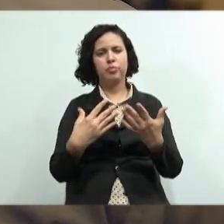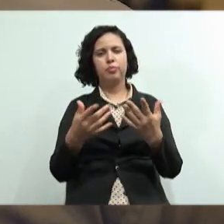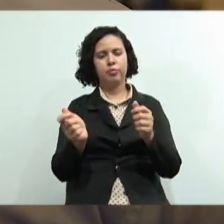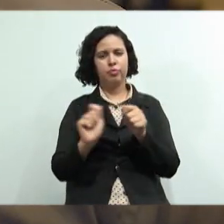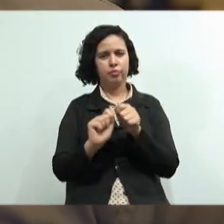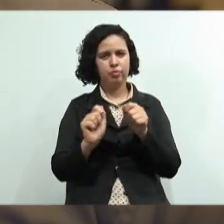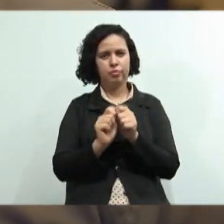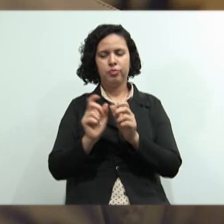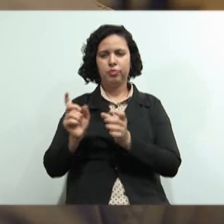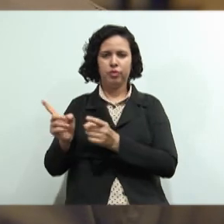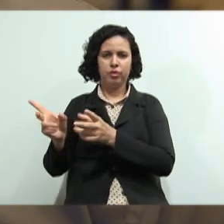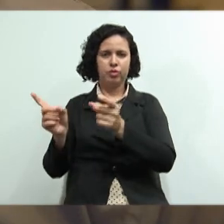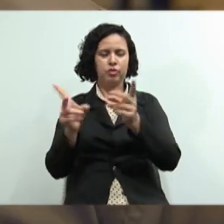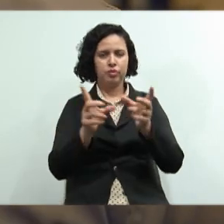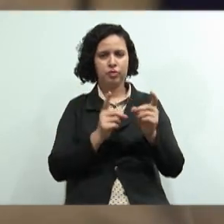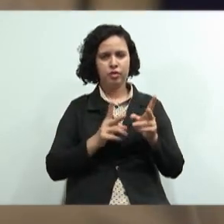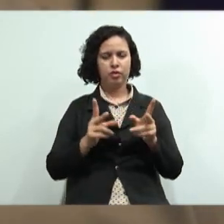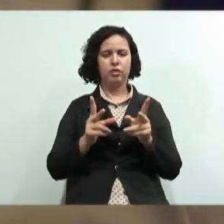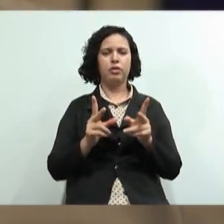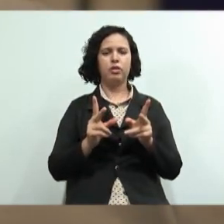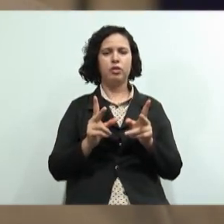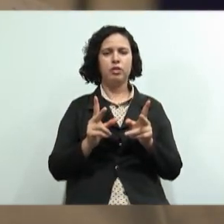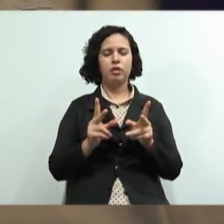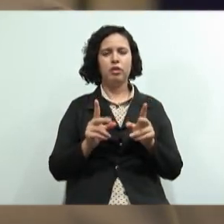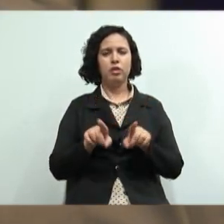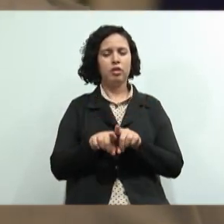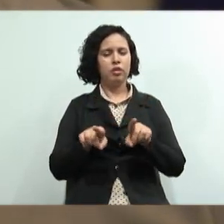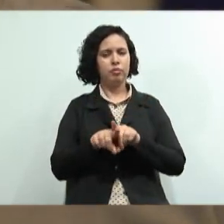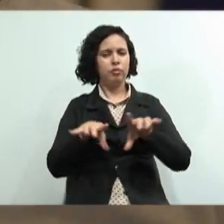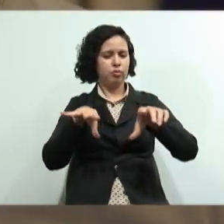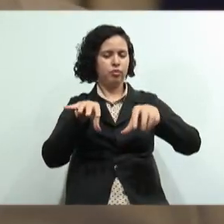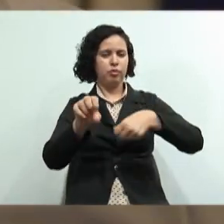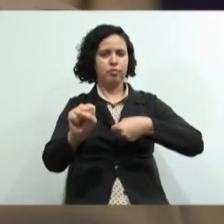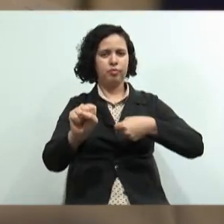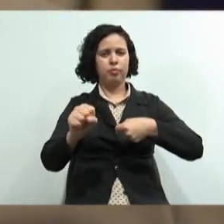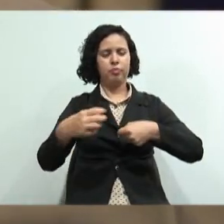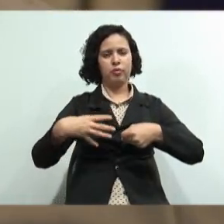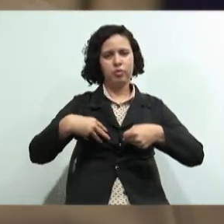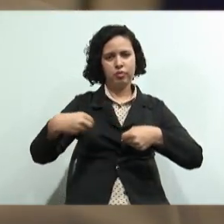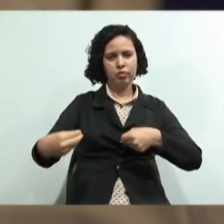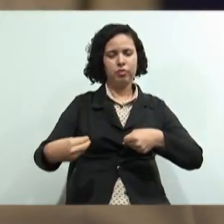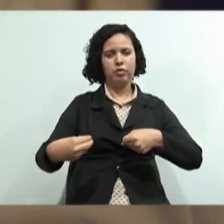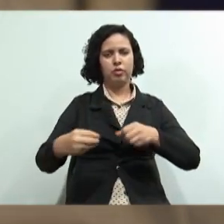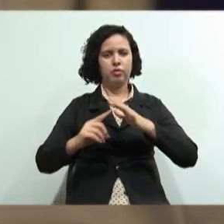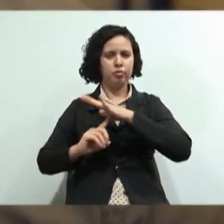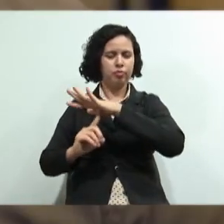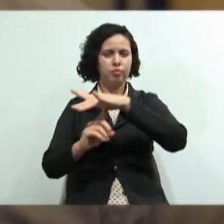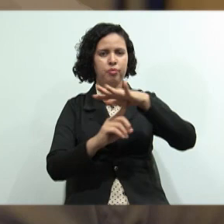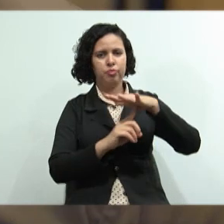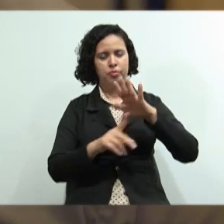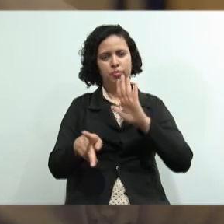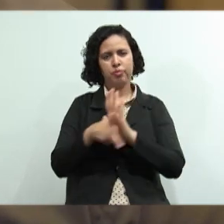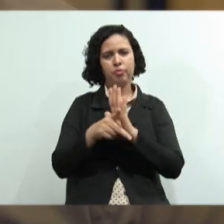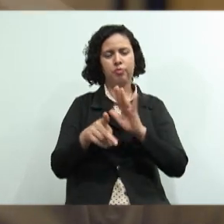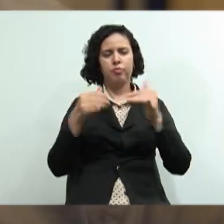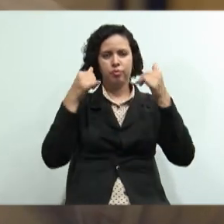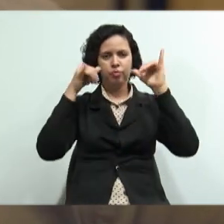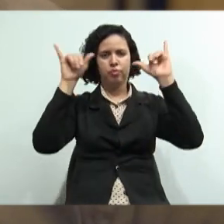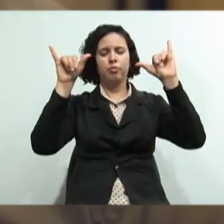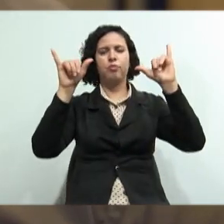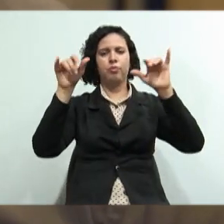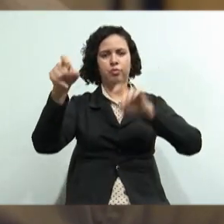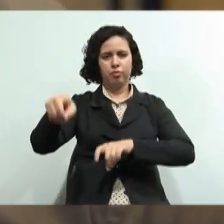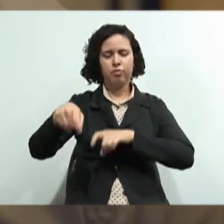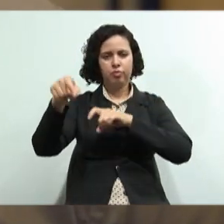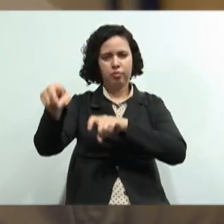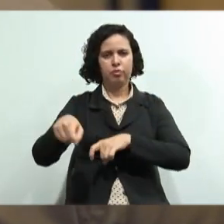de comercializar aquilo que produz, formar seus filhos, participar de feiras agropecuárias, que hoje já existem muitas,